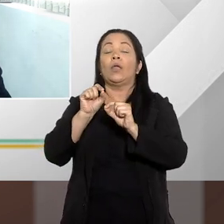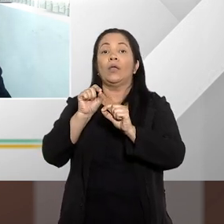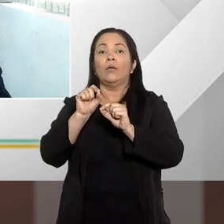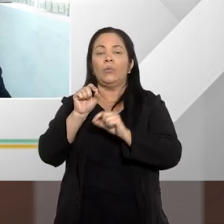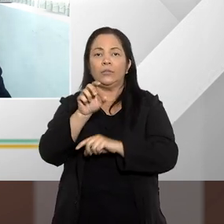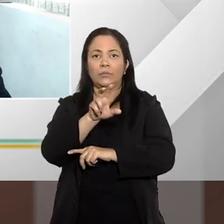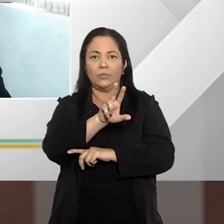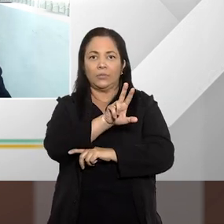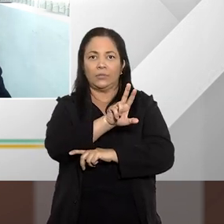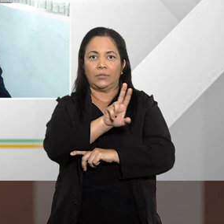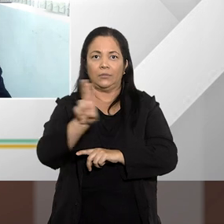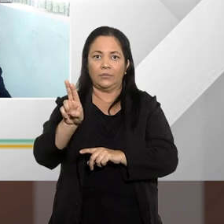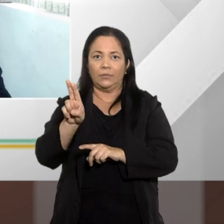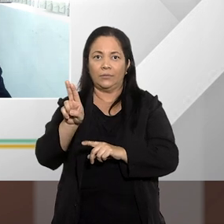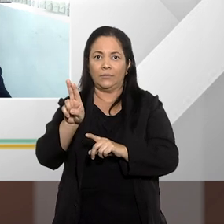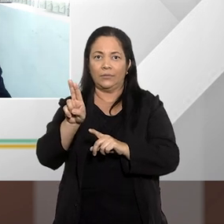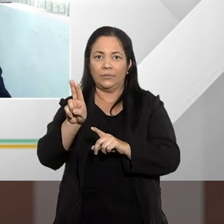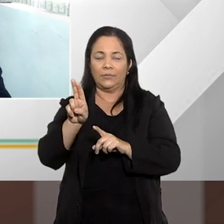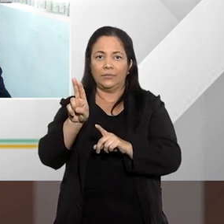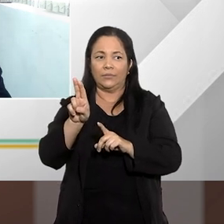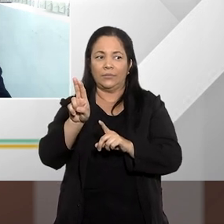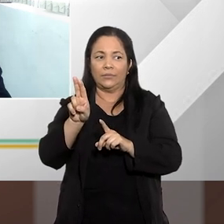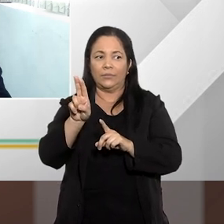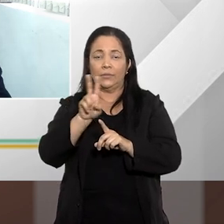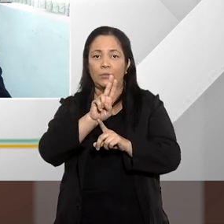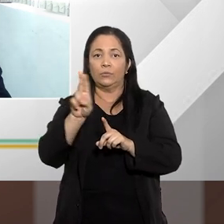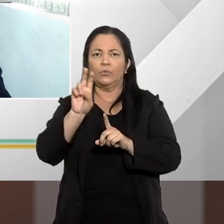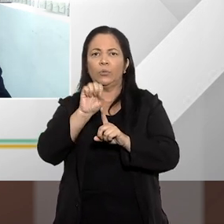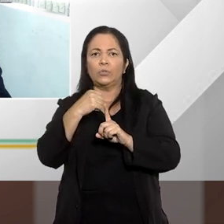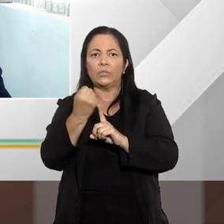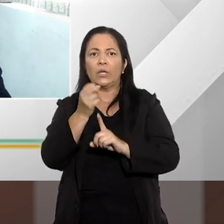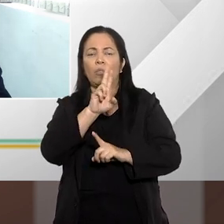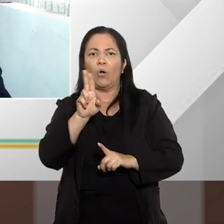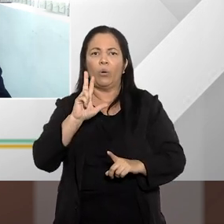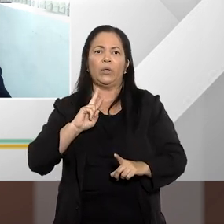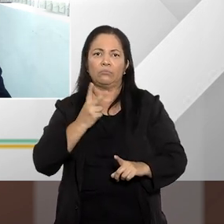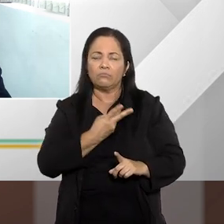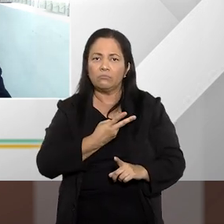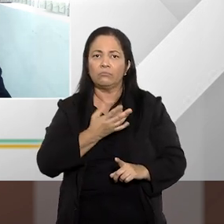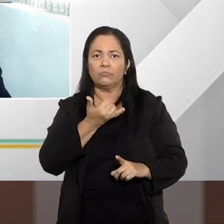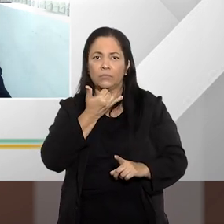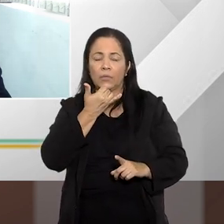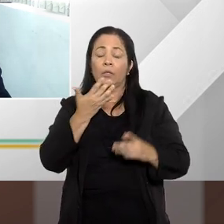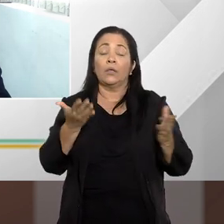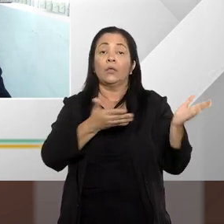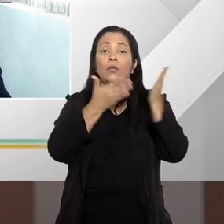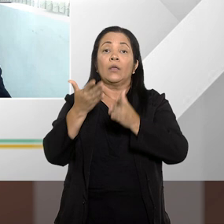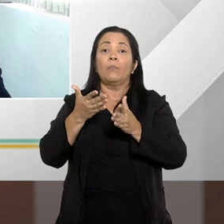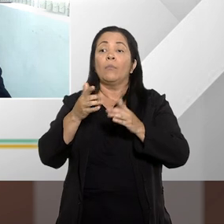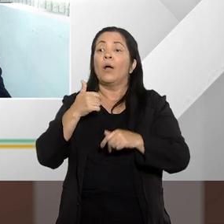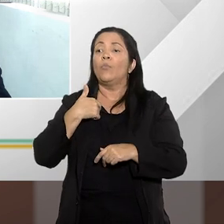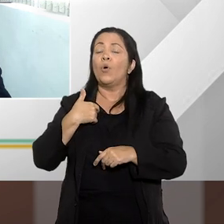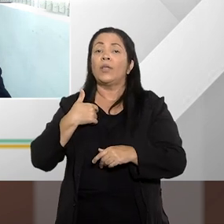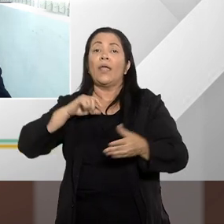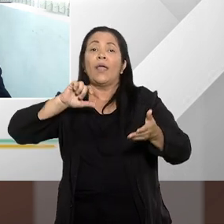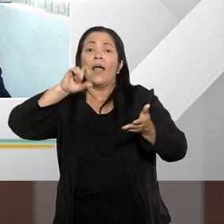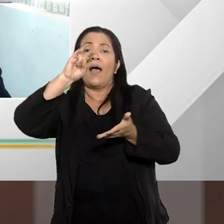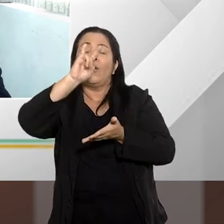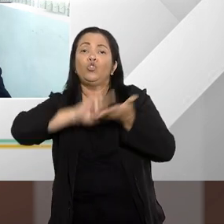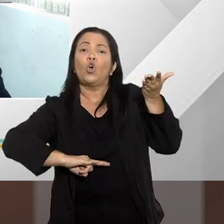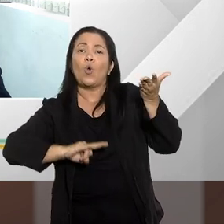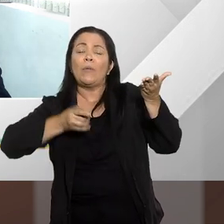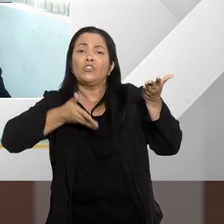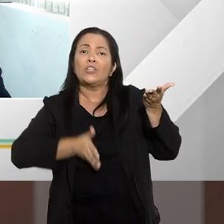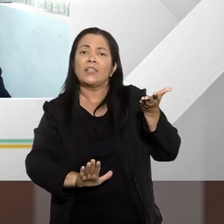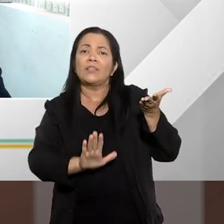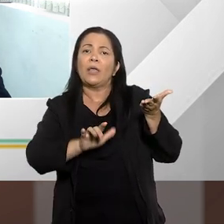possível ir diretamente ao cartório, sem necessidade, enfim, de autorização judicial para pedir alteração do nome presente na documentação civil, para